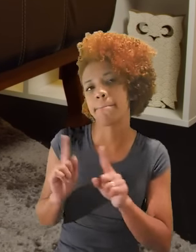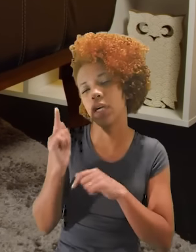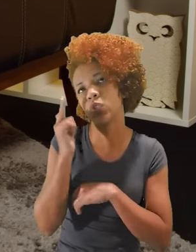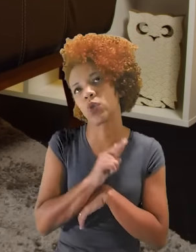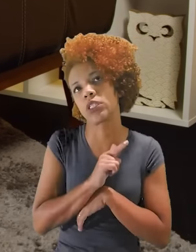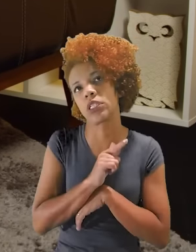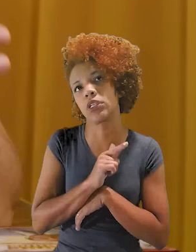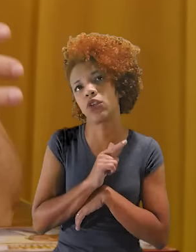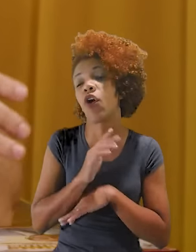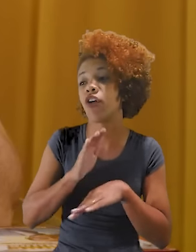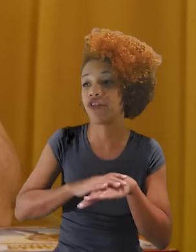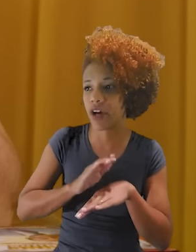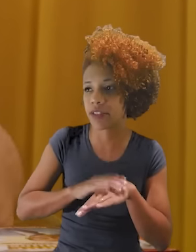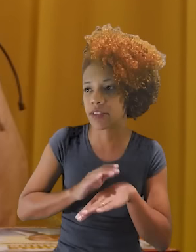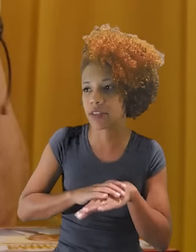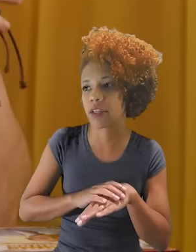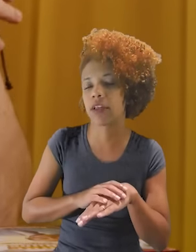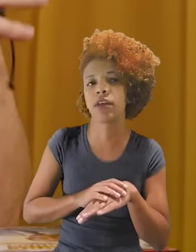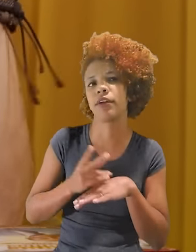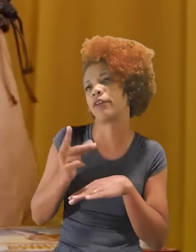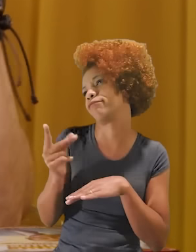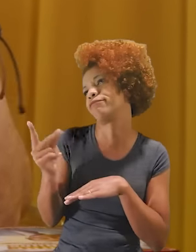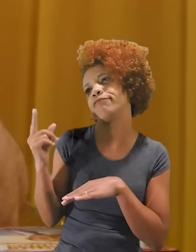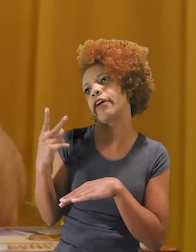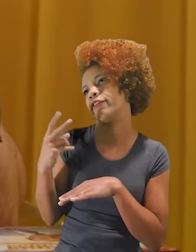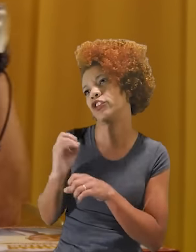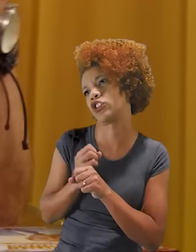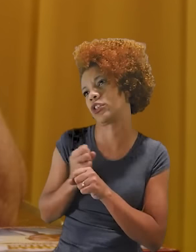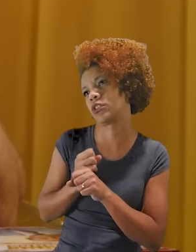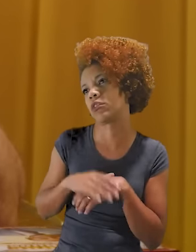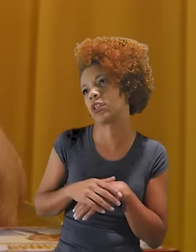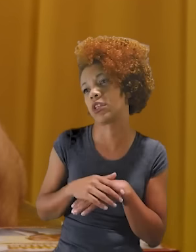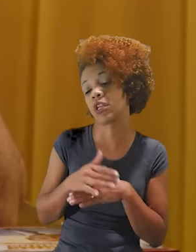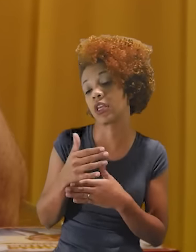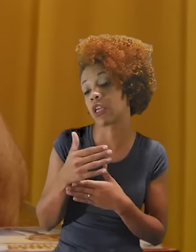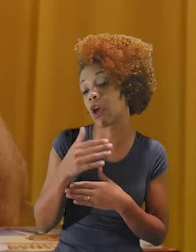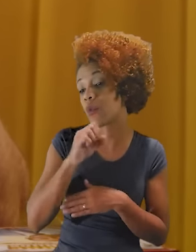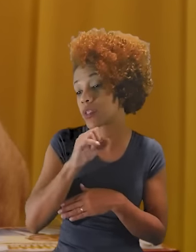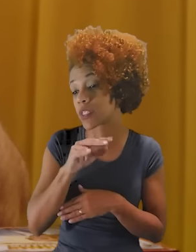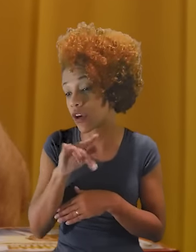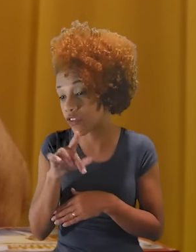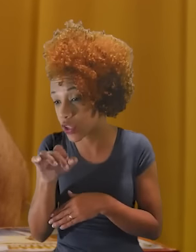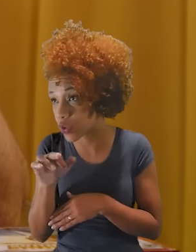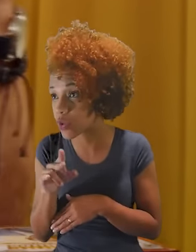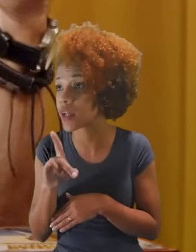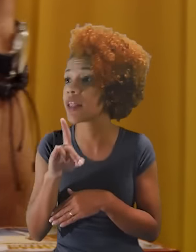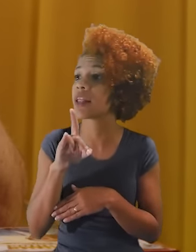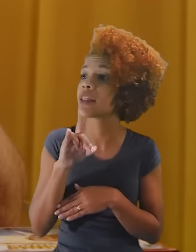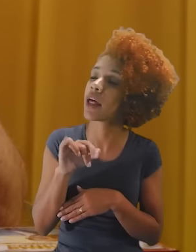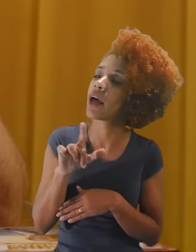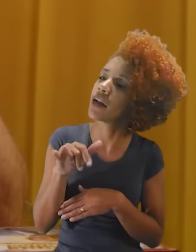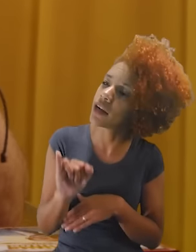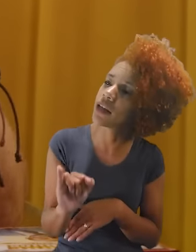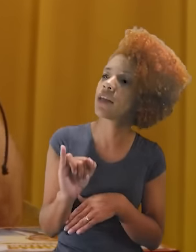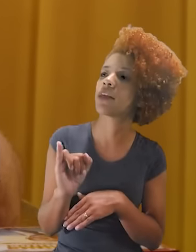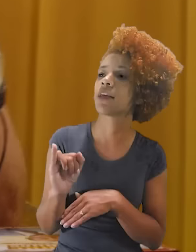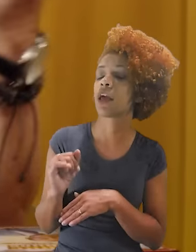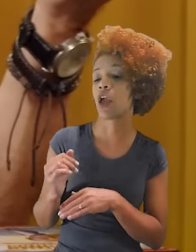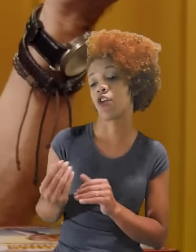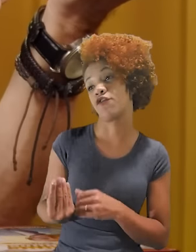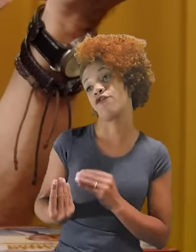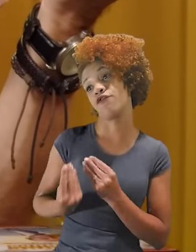assim, eles conseguiram fazer há 20 anos atrás, 30 anos atrás, que era o projeto dele com o Salvador Dalí, né? Ele era muito amigo do Salvador Dalí e o Salvador